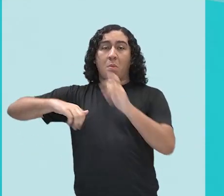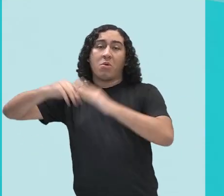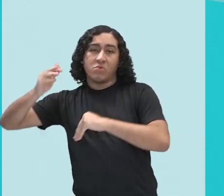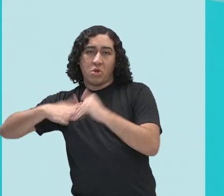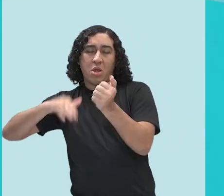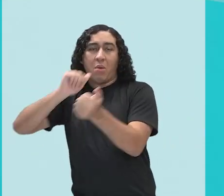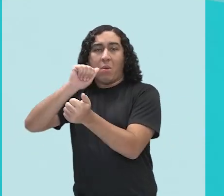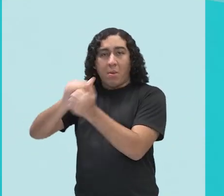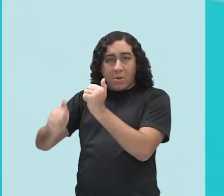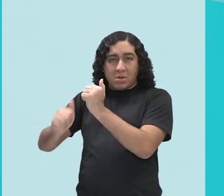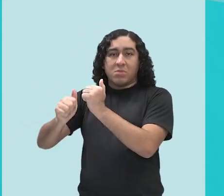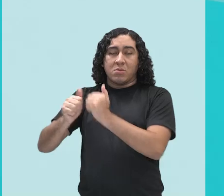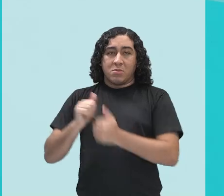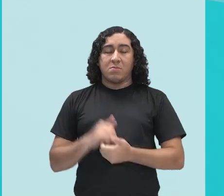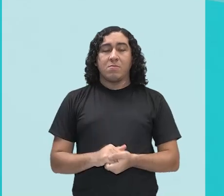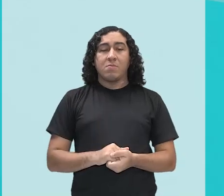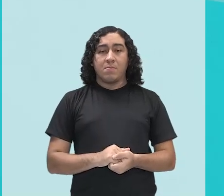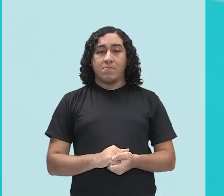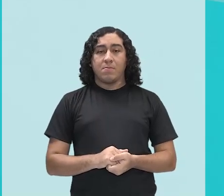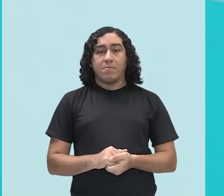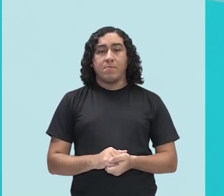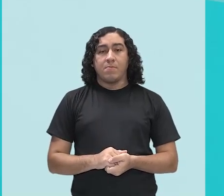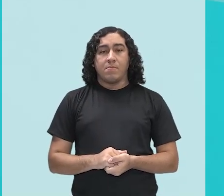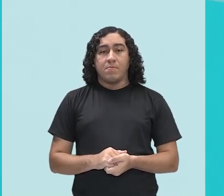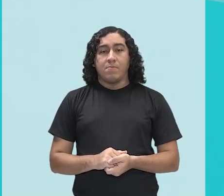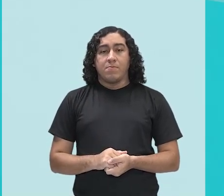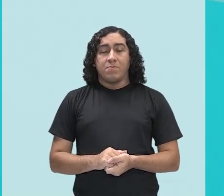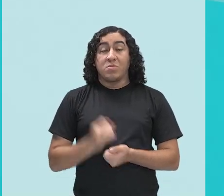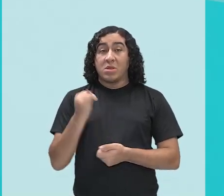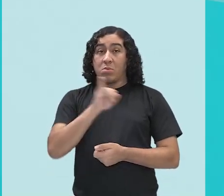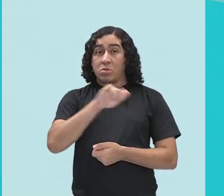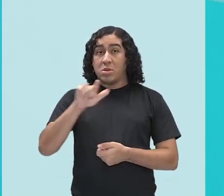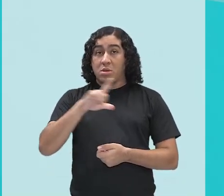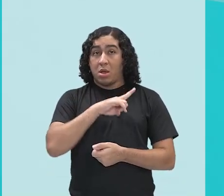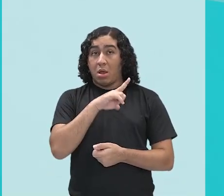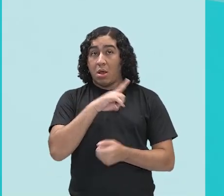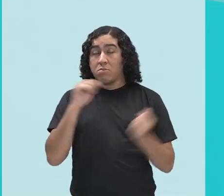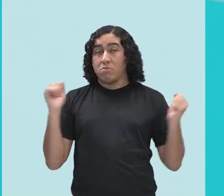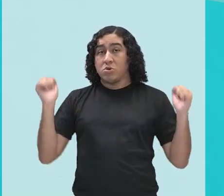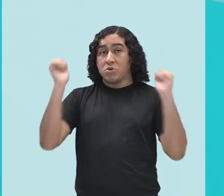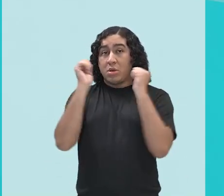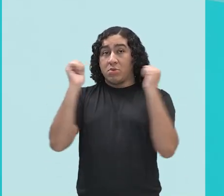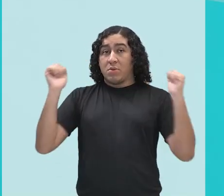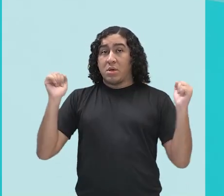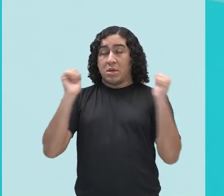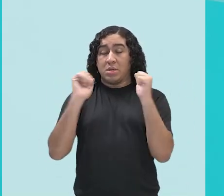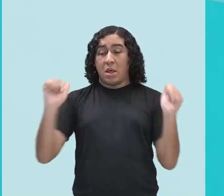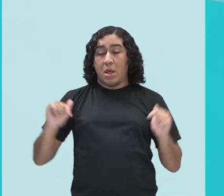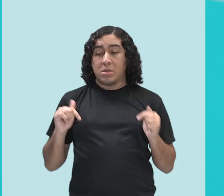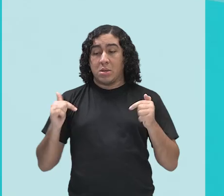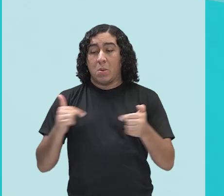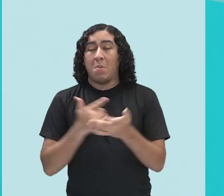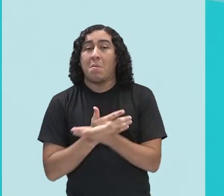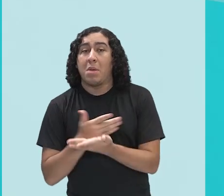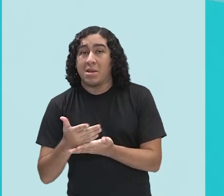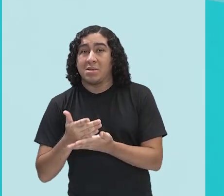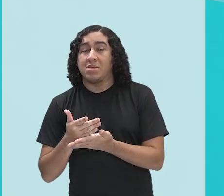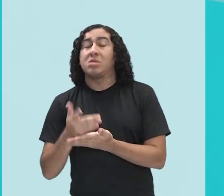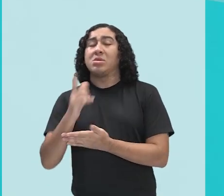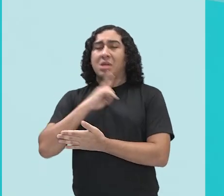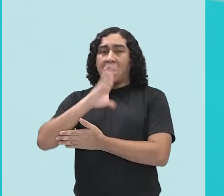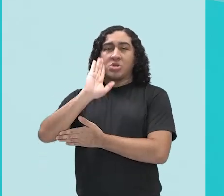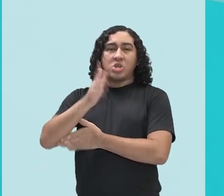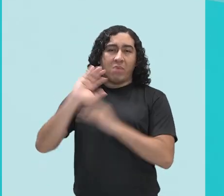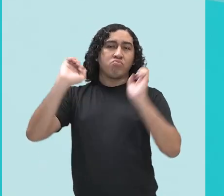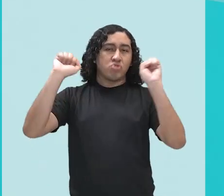praticante, certo? Quando você vai fazer a sua atividade física no seu tempo livre, você está